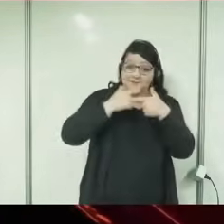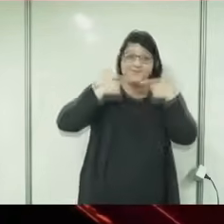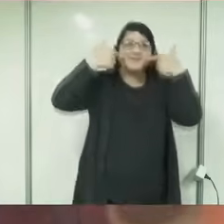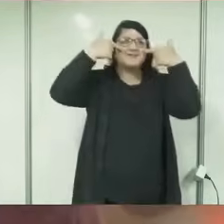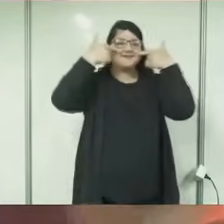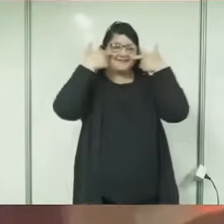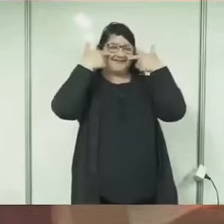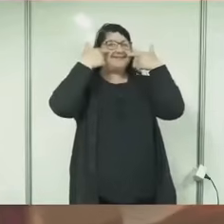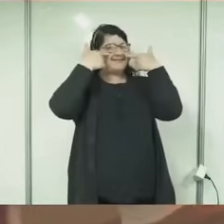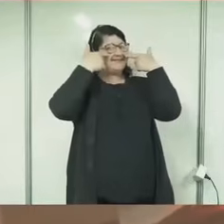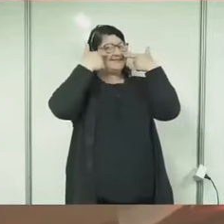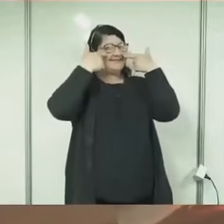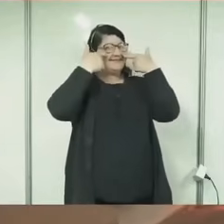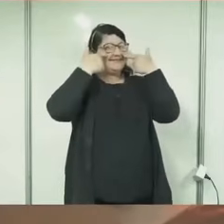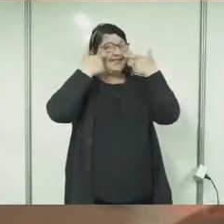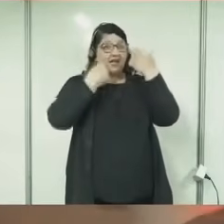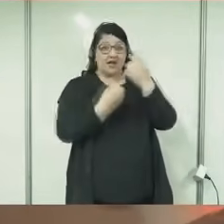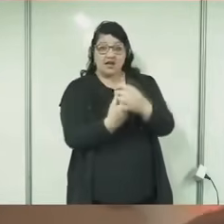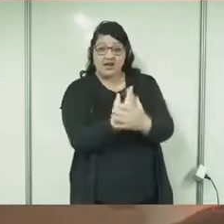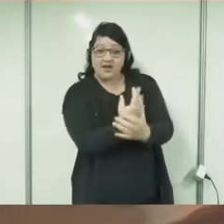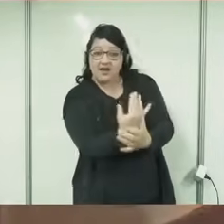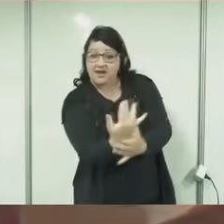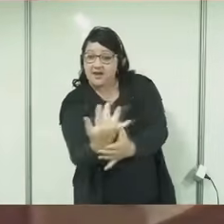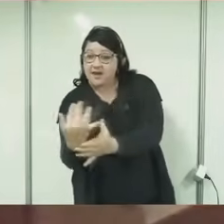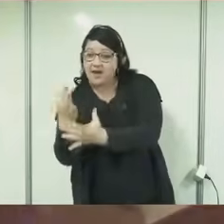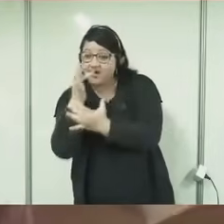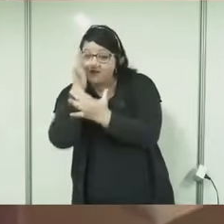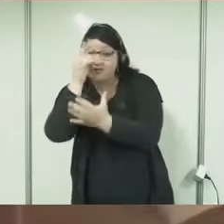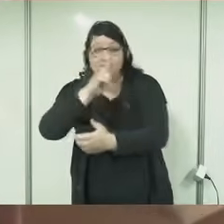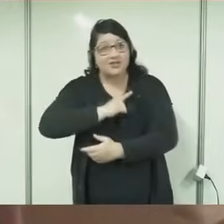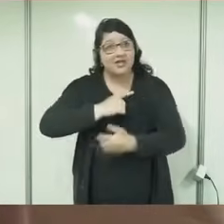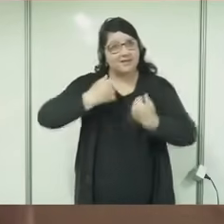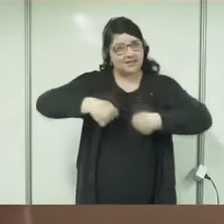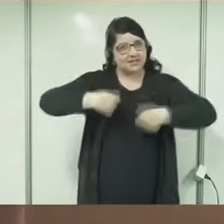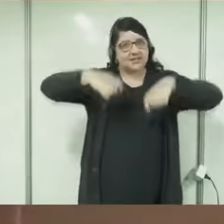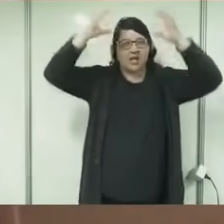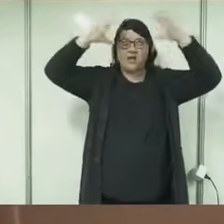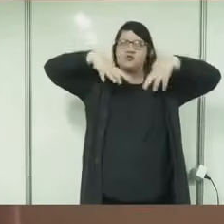a chuva para florir.